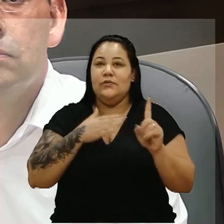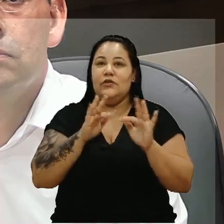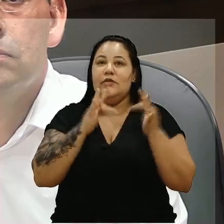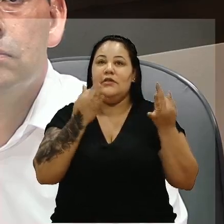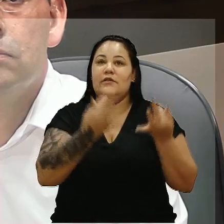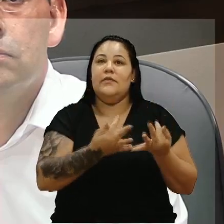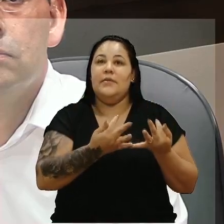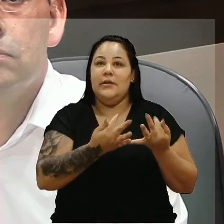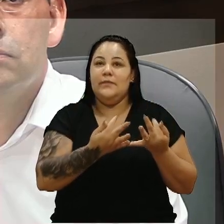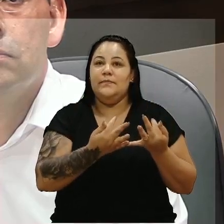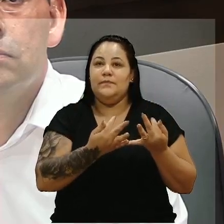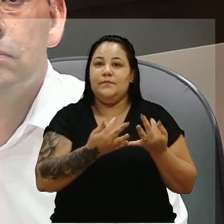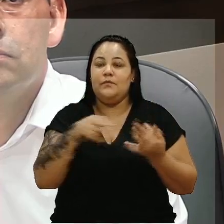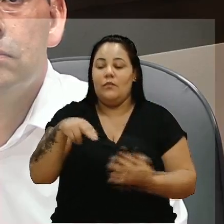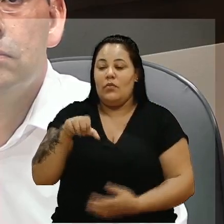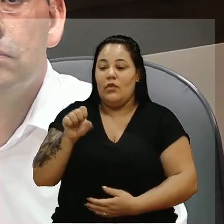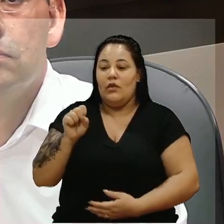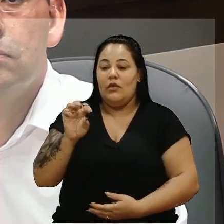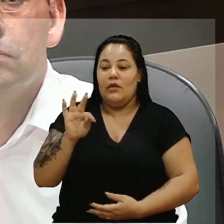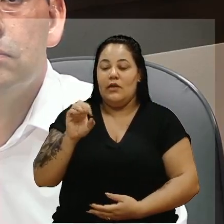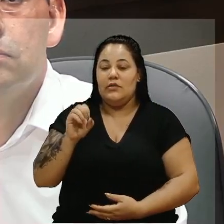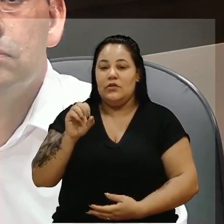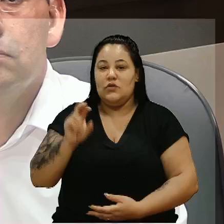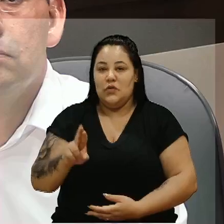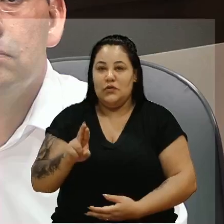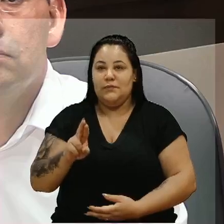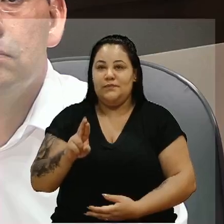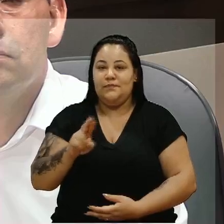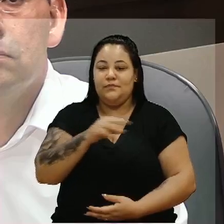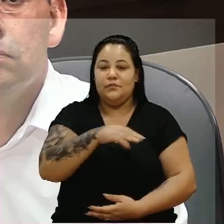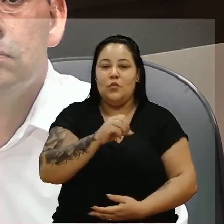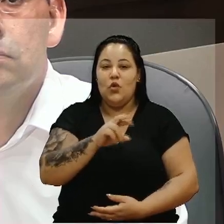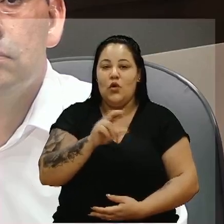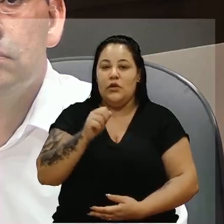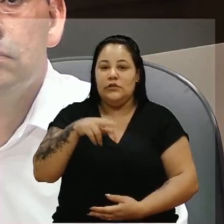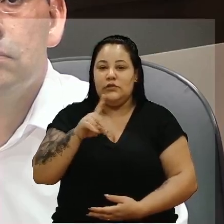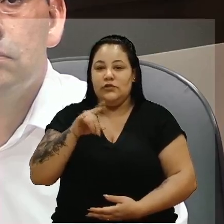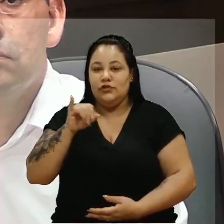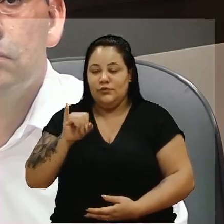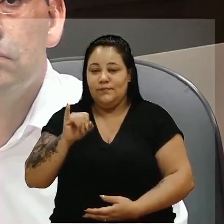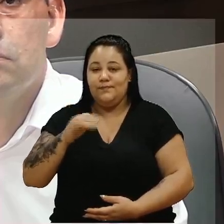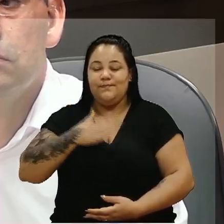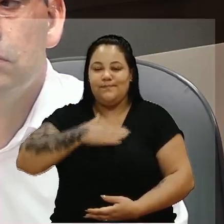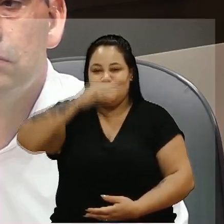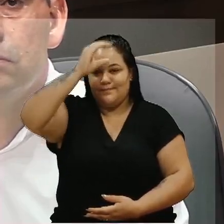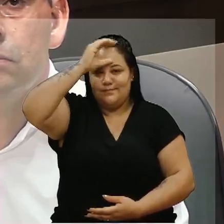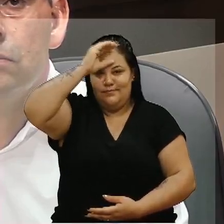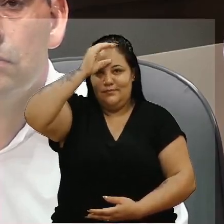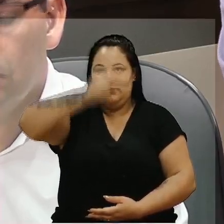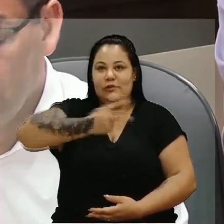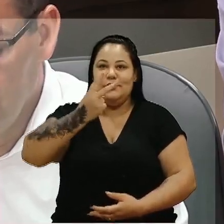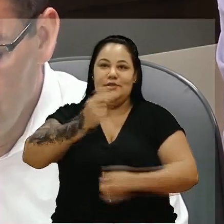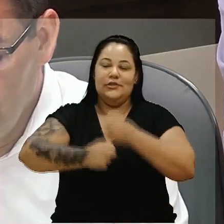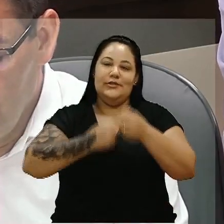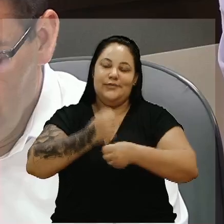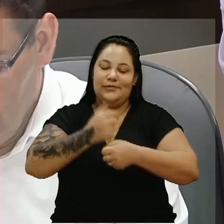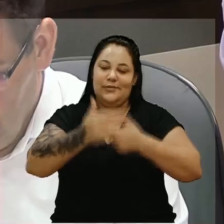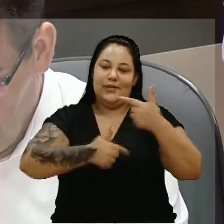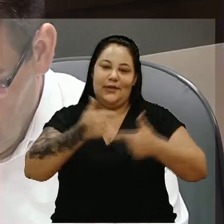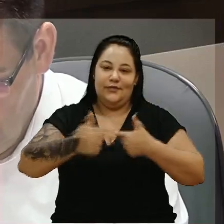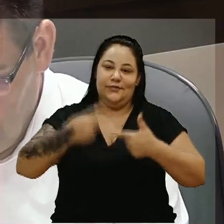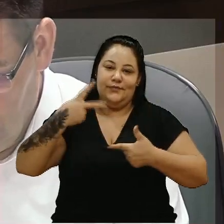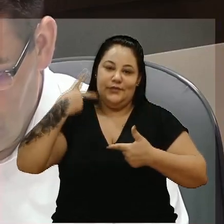que o Nestor Morandi foi meu tio, por 2 legislaturas foi vereador em São Marcos, e nessa vida a gente só deixa 2